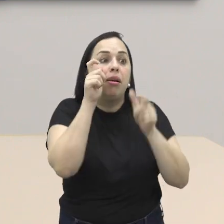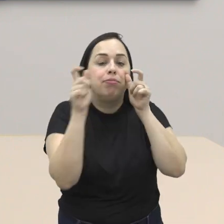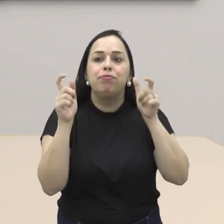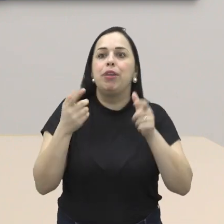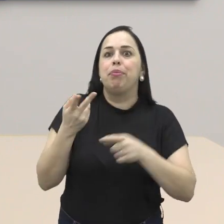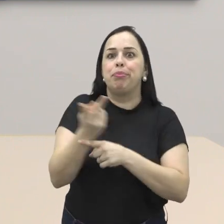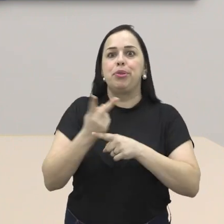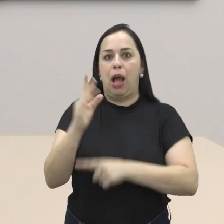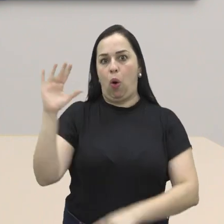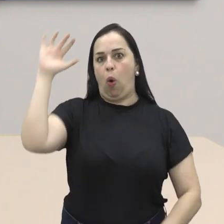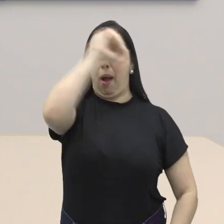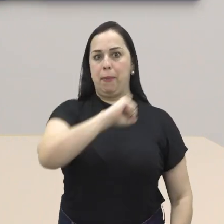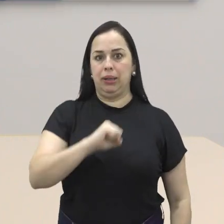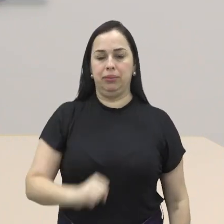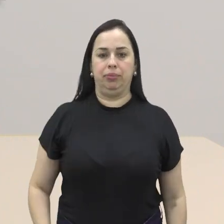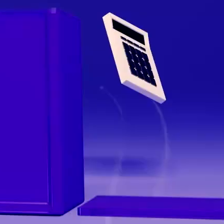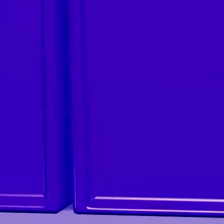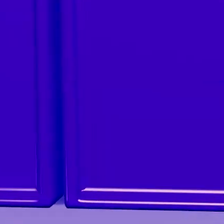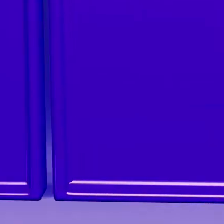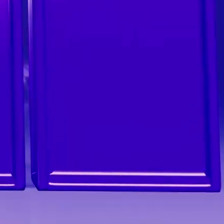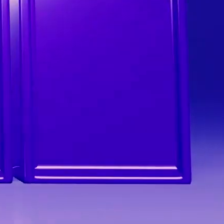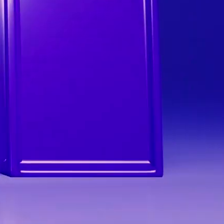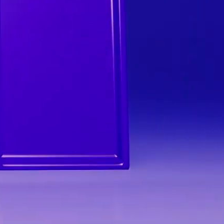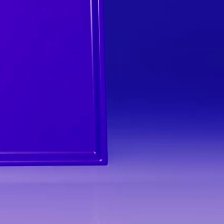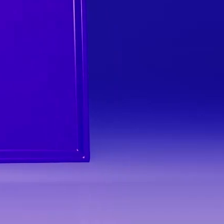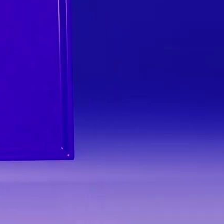você precisa e deve construir.